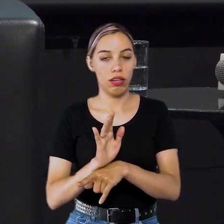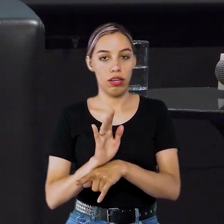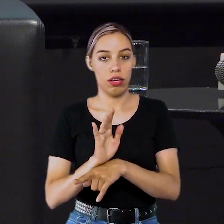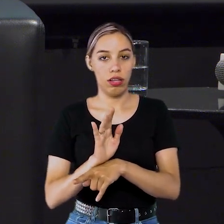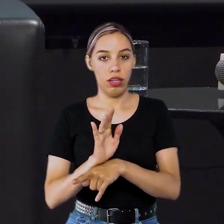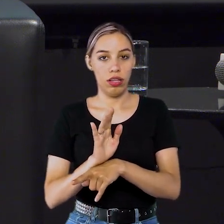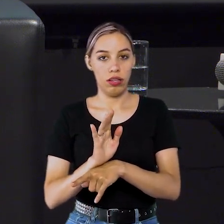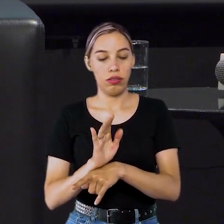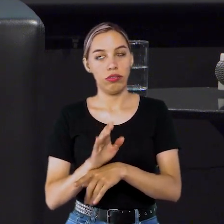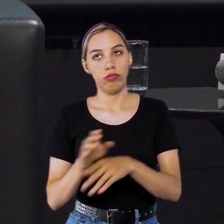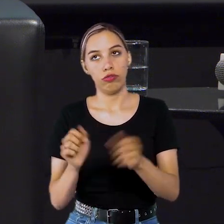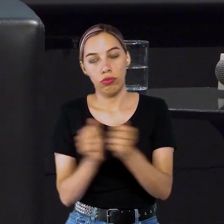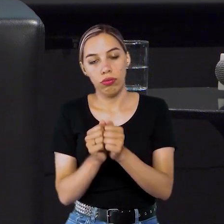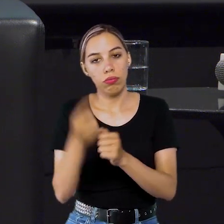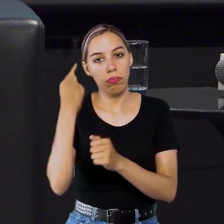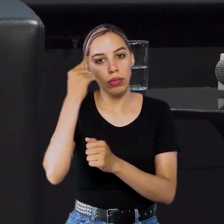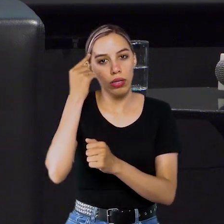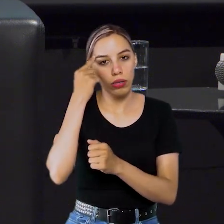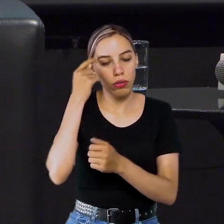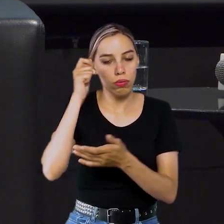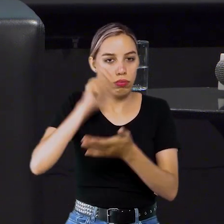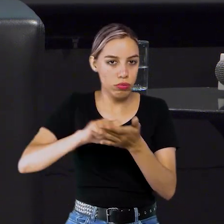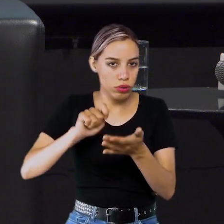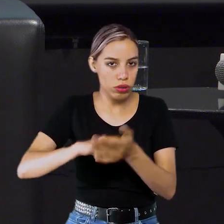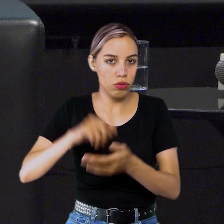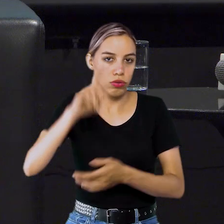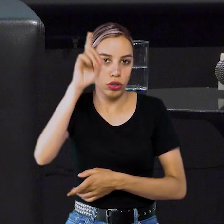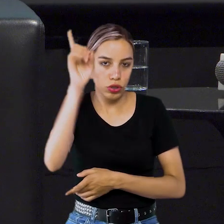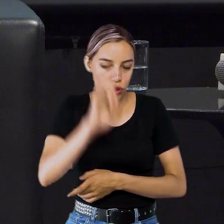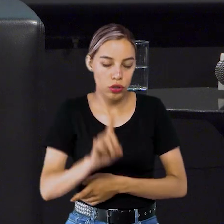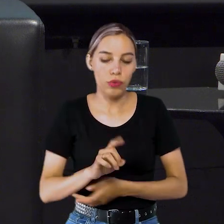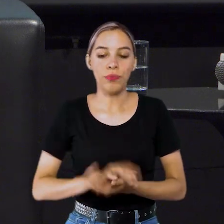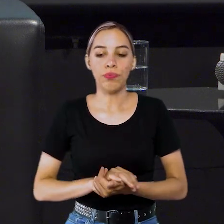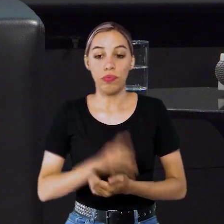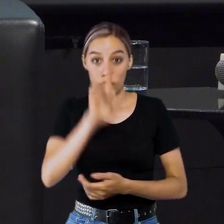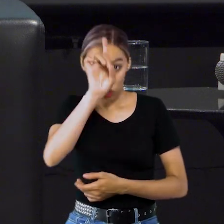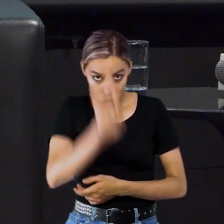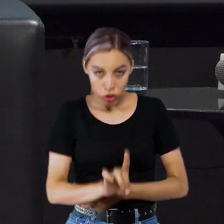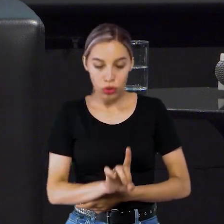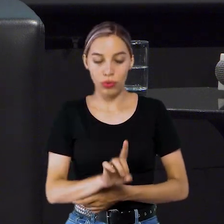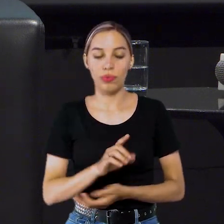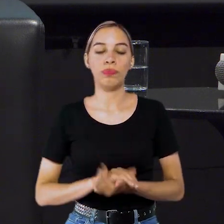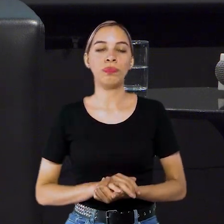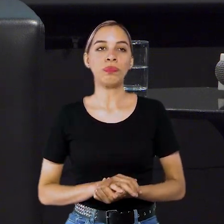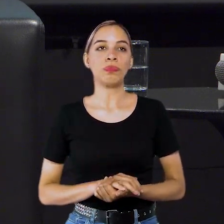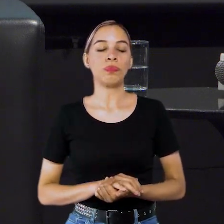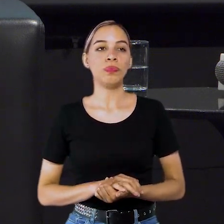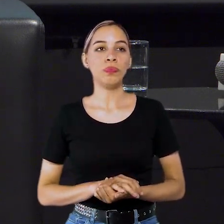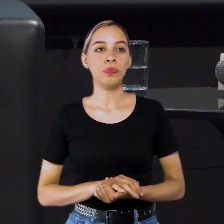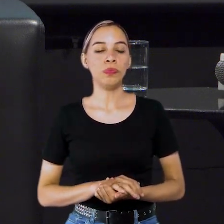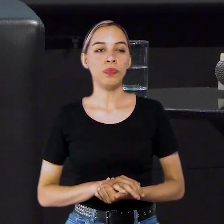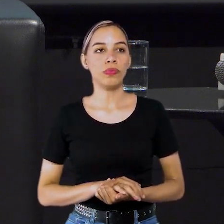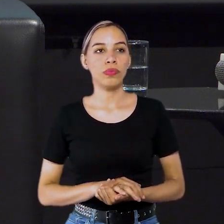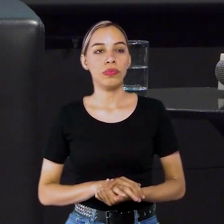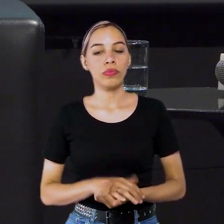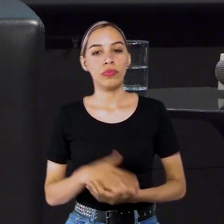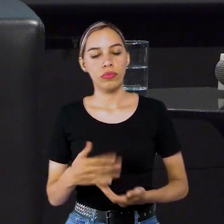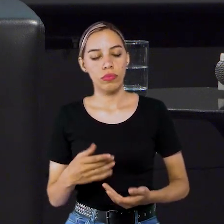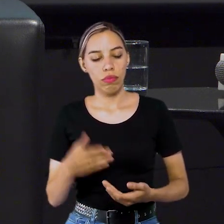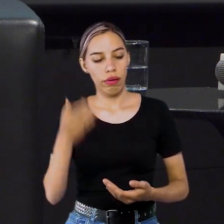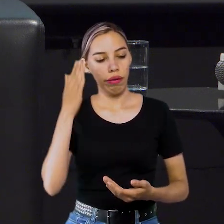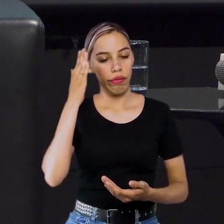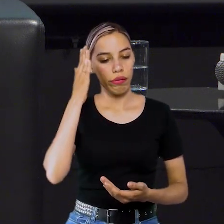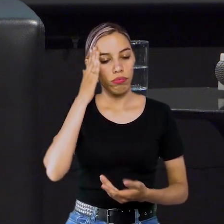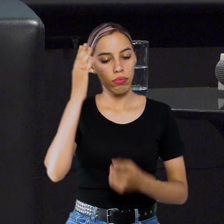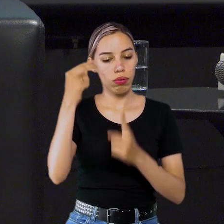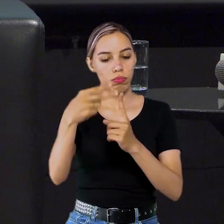pensadores, uma outra forma de contar as histórias, né? Uma outra forma de enxergar aonde